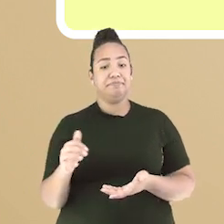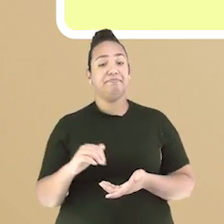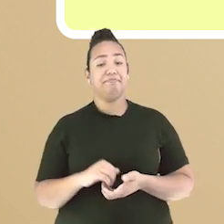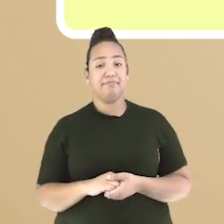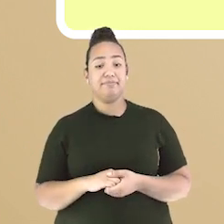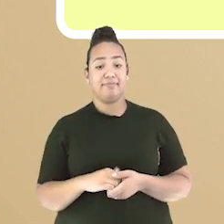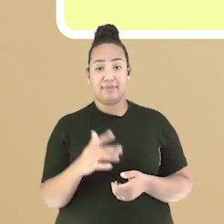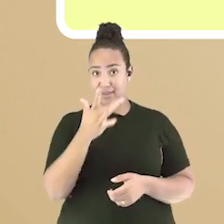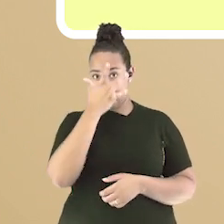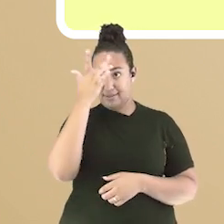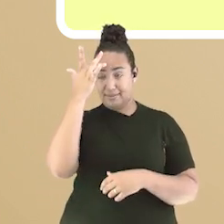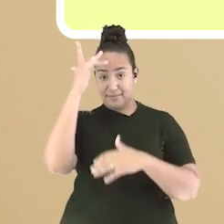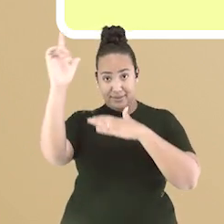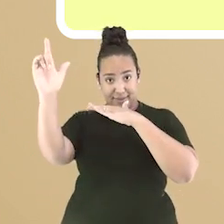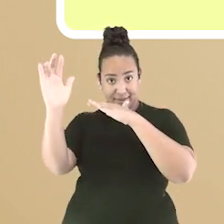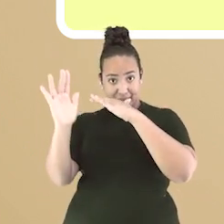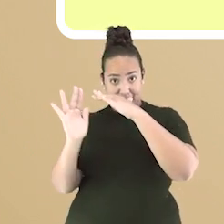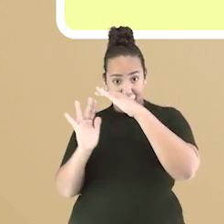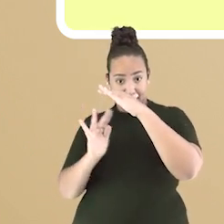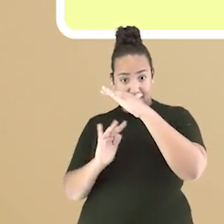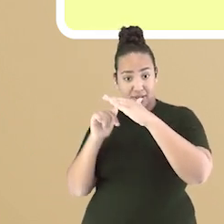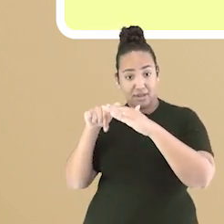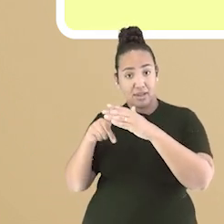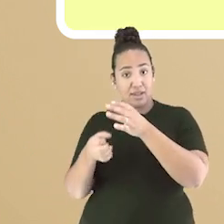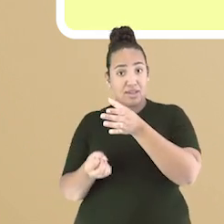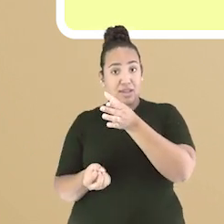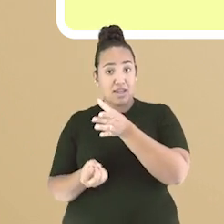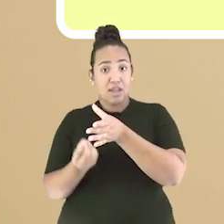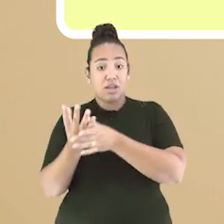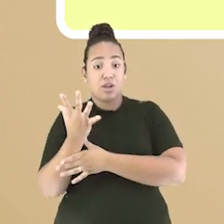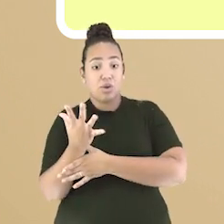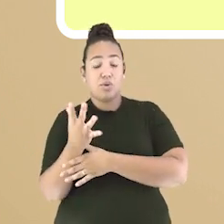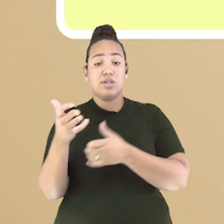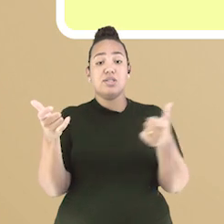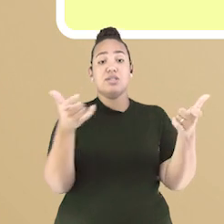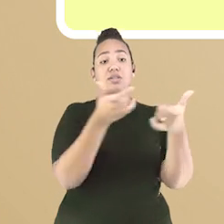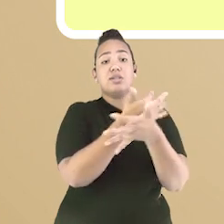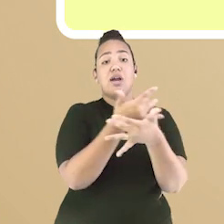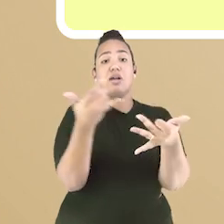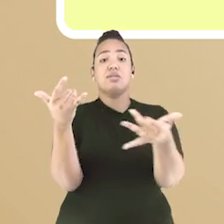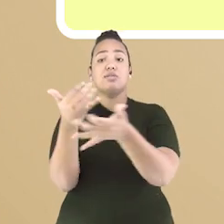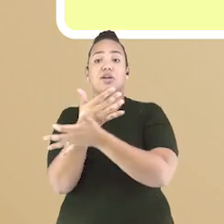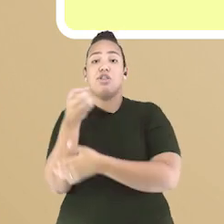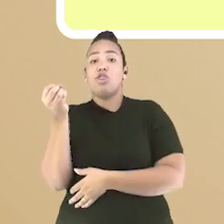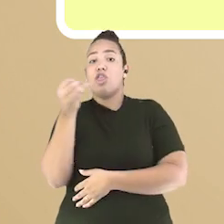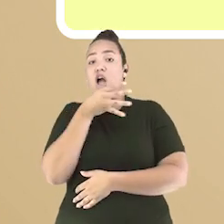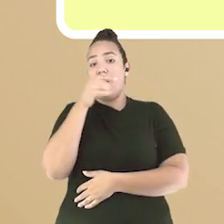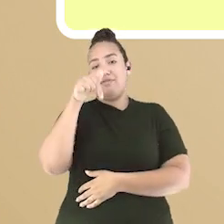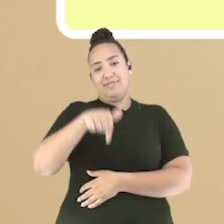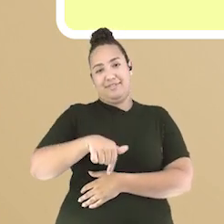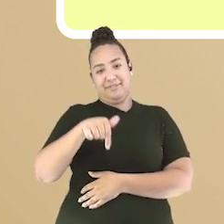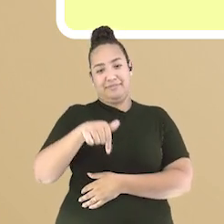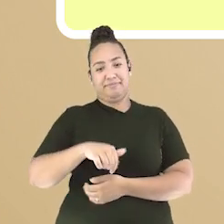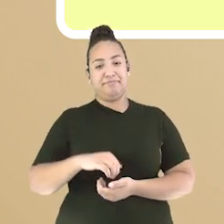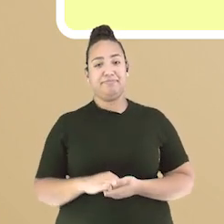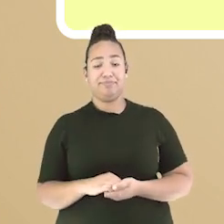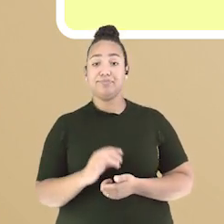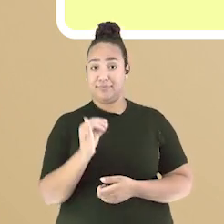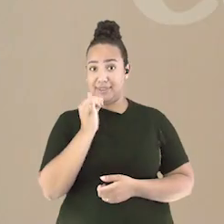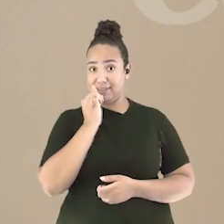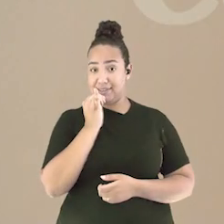alemães. Esses colonos foram responsáveis pela criação e consolidação de várias novas cidades no Espírito